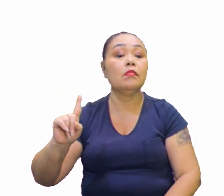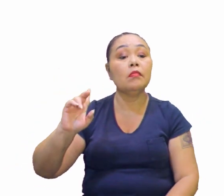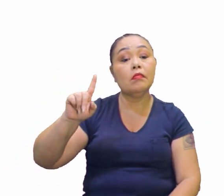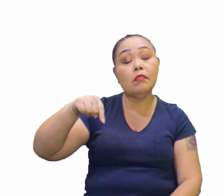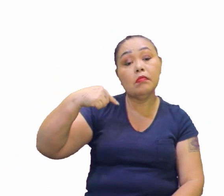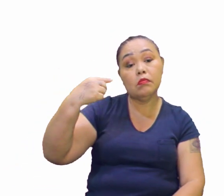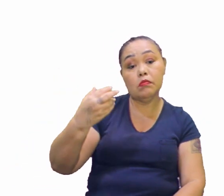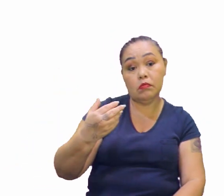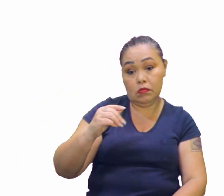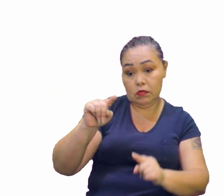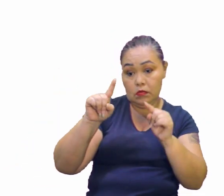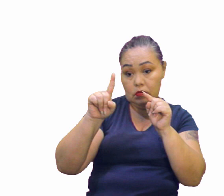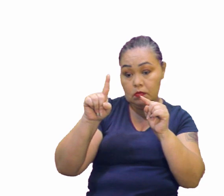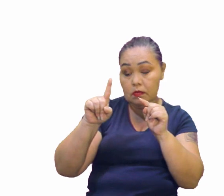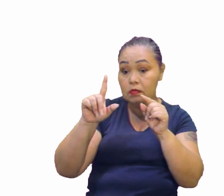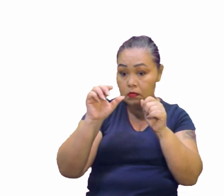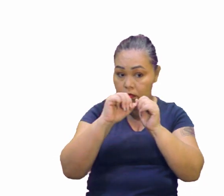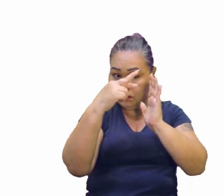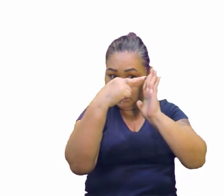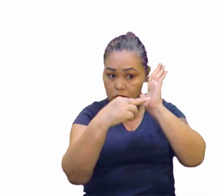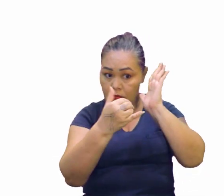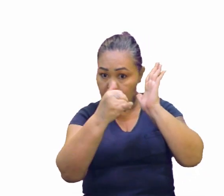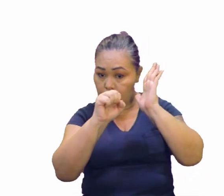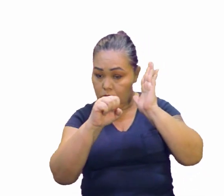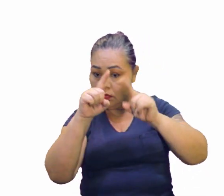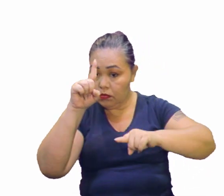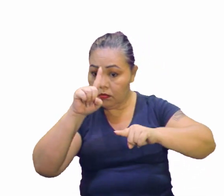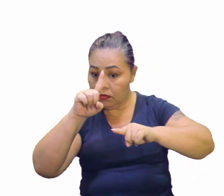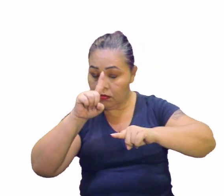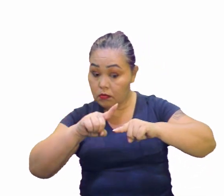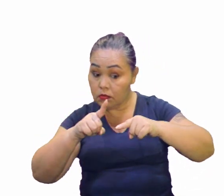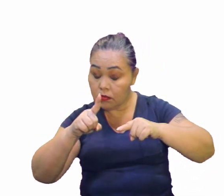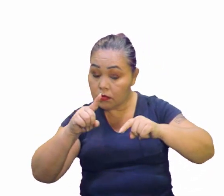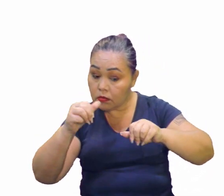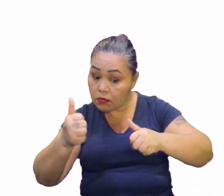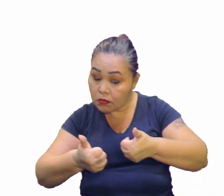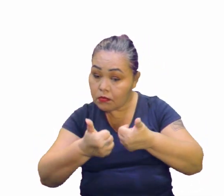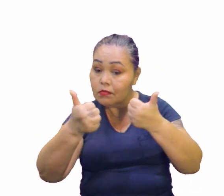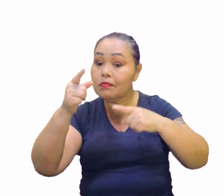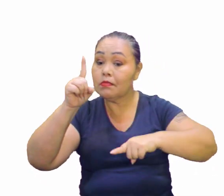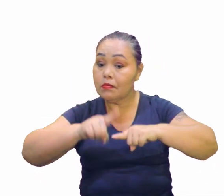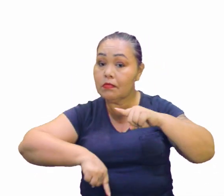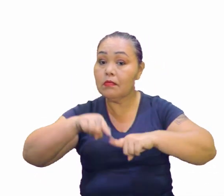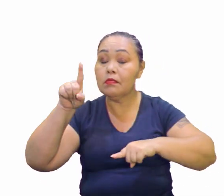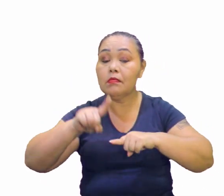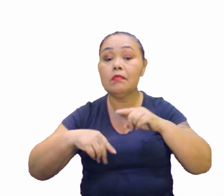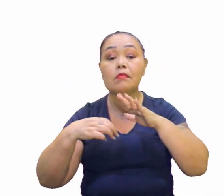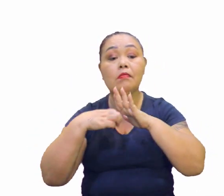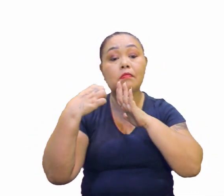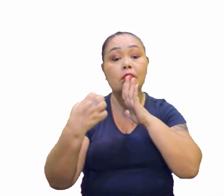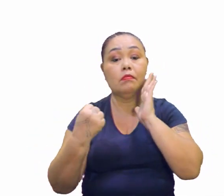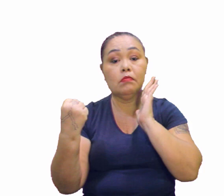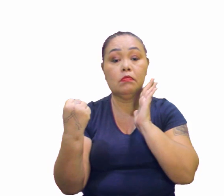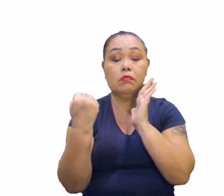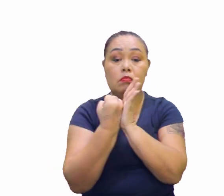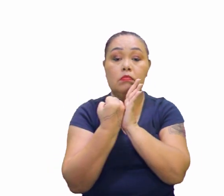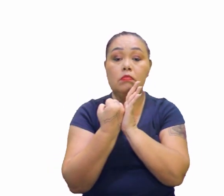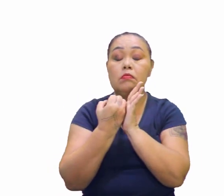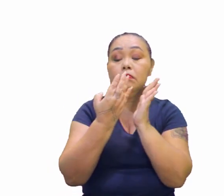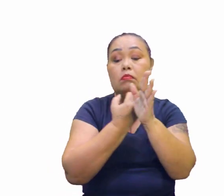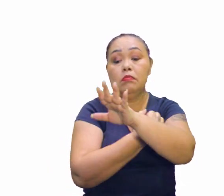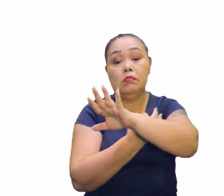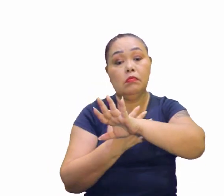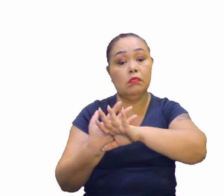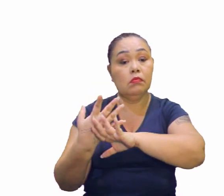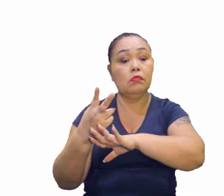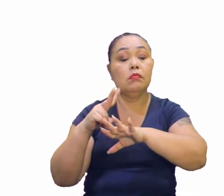Além do padrão ISO de qualidade dos produtos, as empresas com selo de qualidade ambiental,